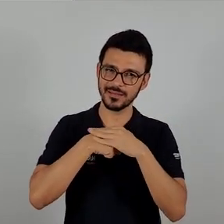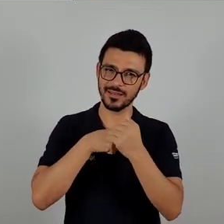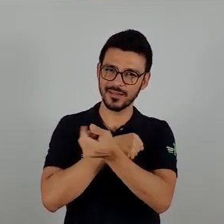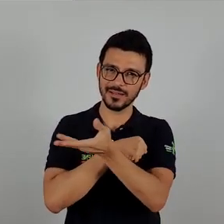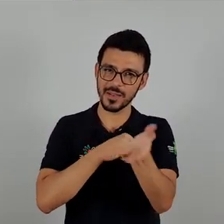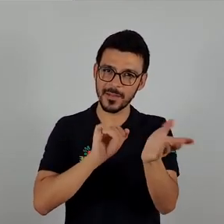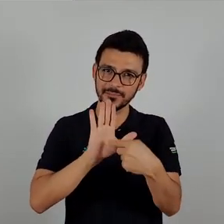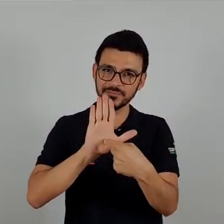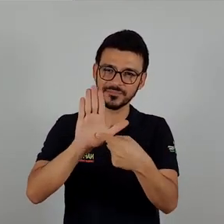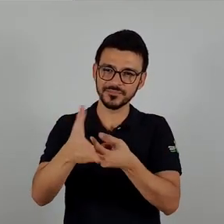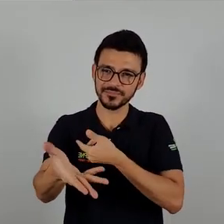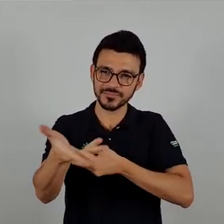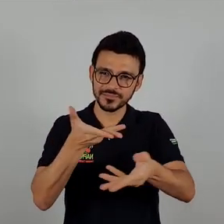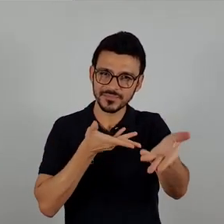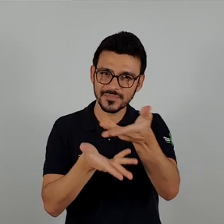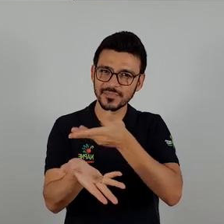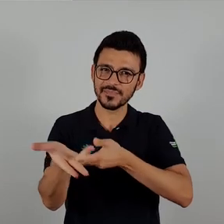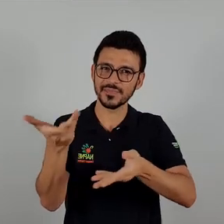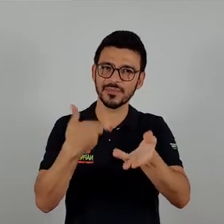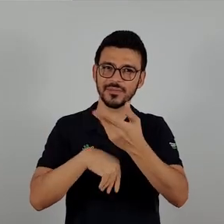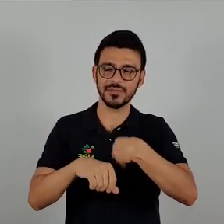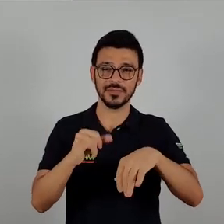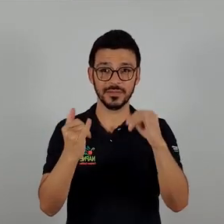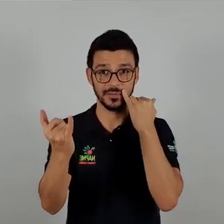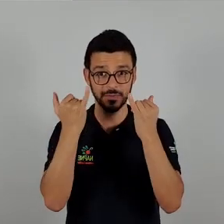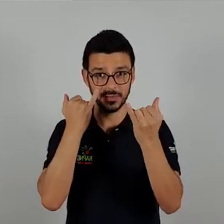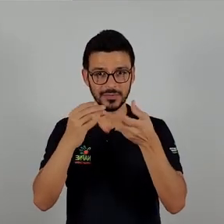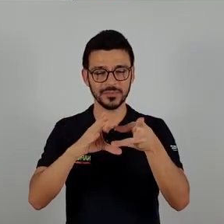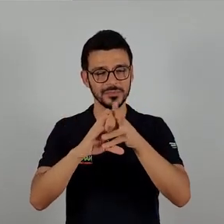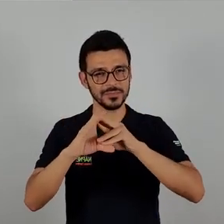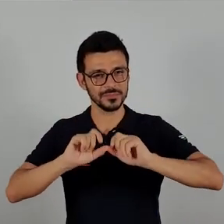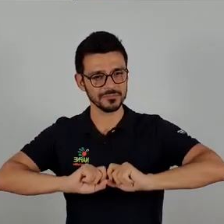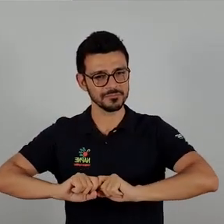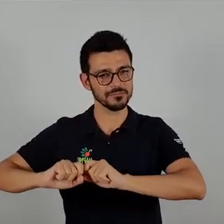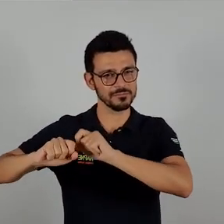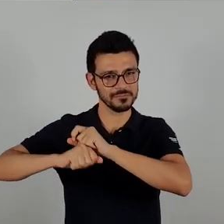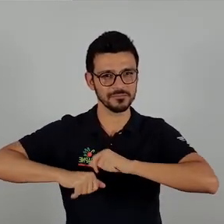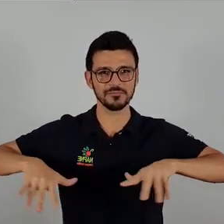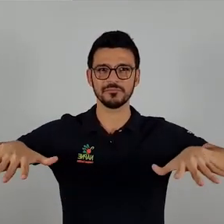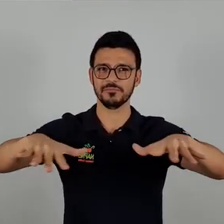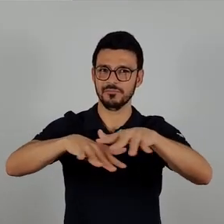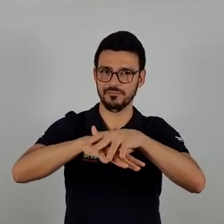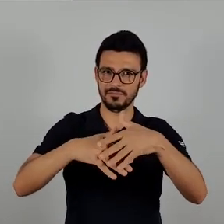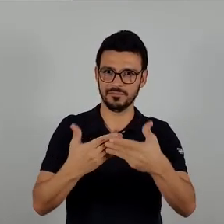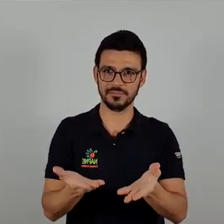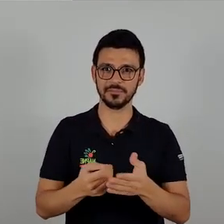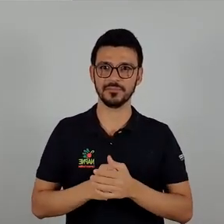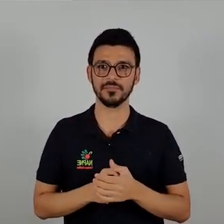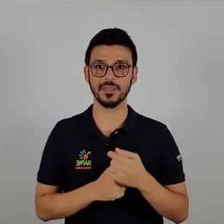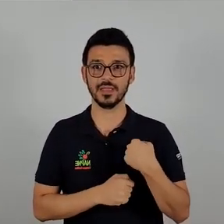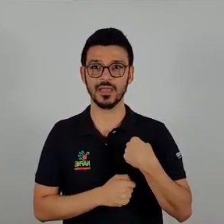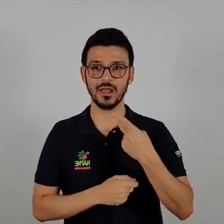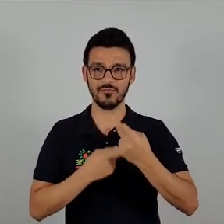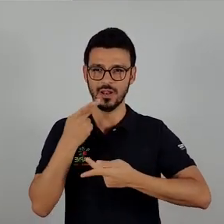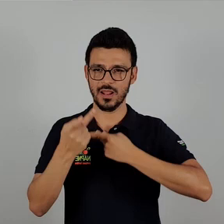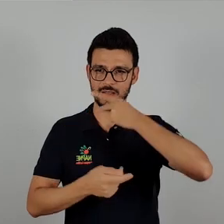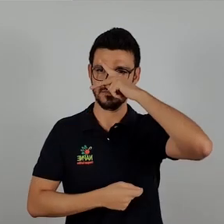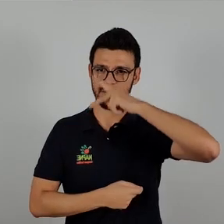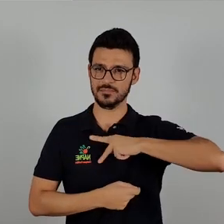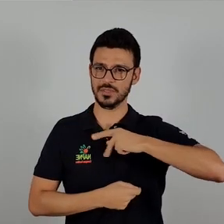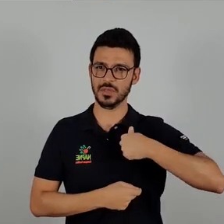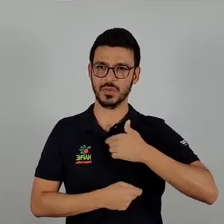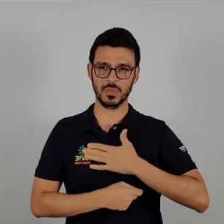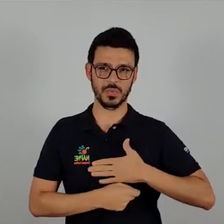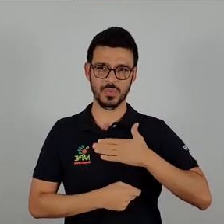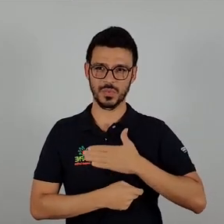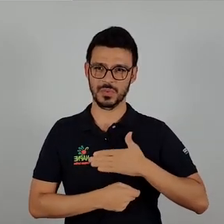poder transferir um pouquinho, né, daquilo que nós já aprendemos ao longo desses anos também. Então, ela fez aí o resumo. Eu não sou muito de falar de mim, não sou muito